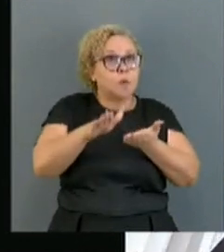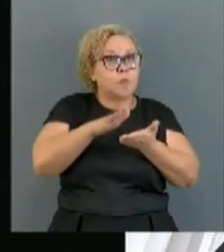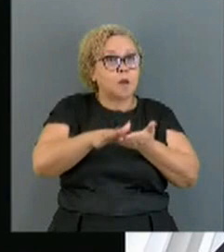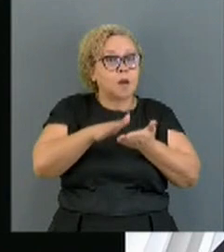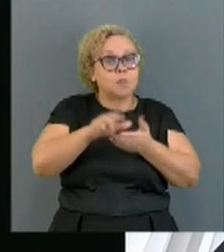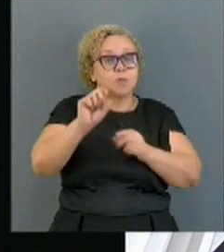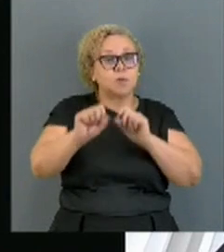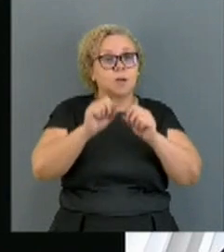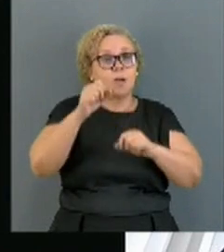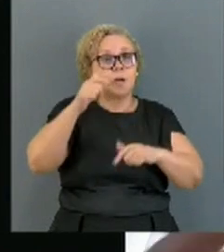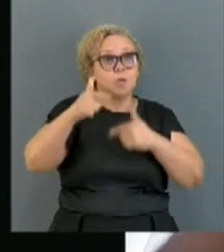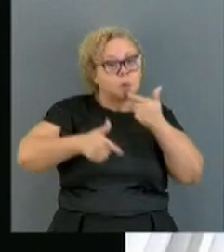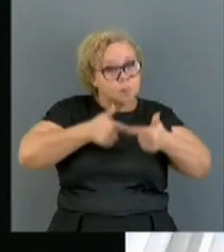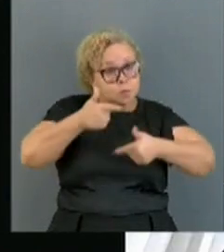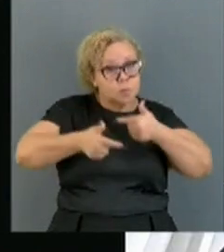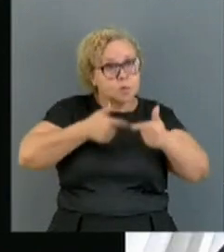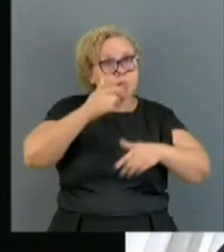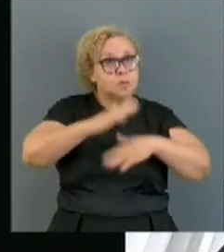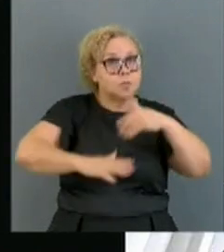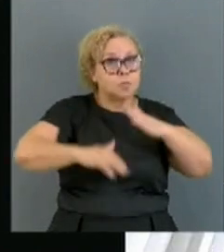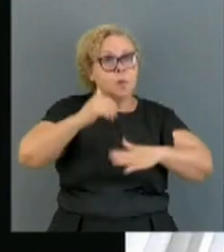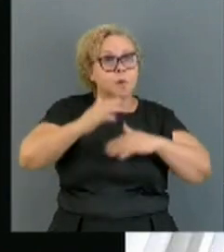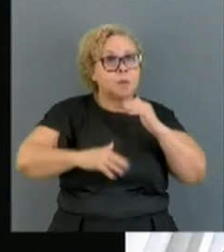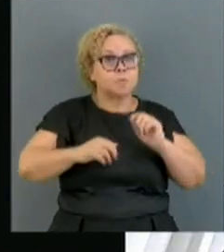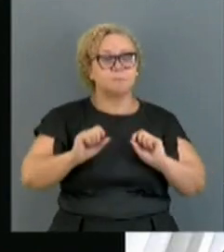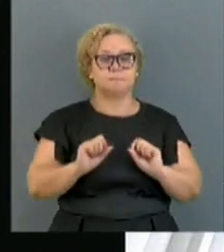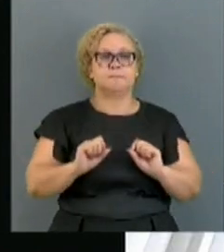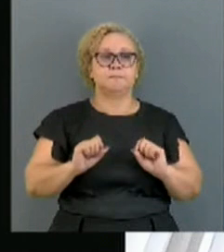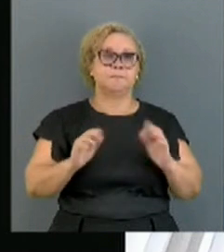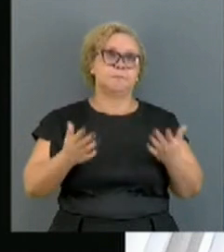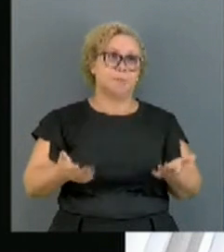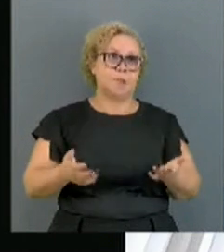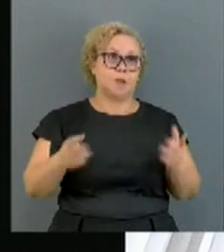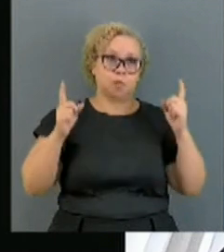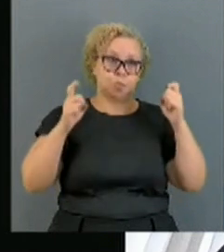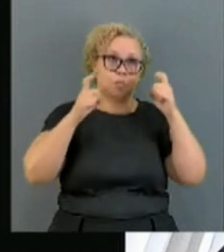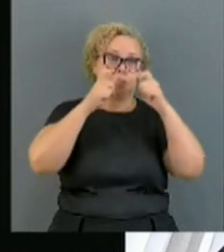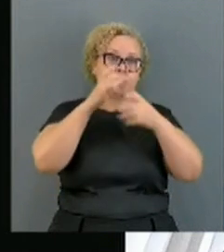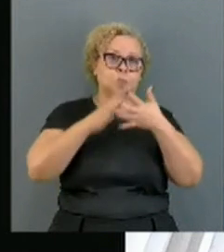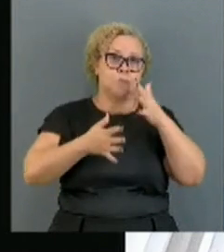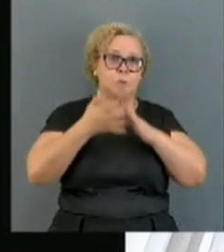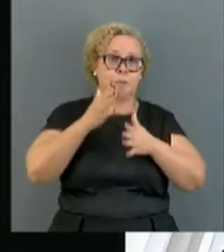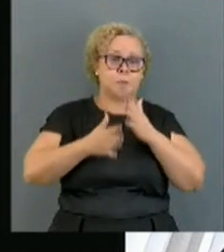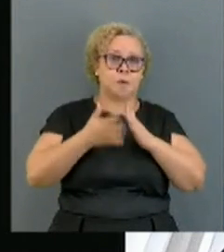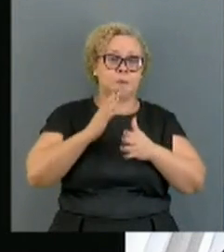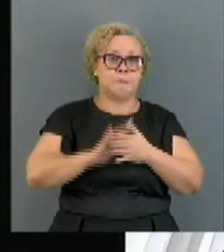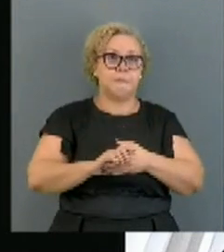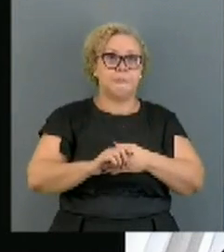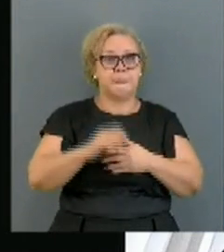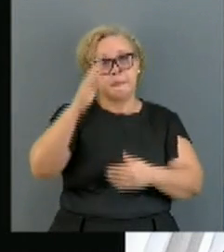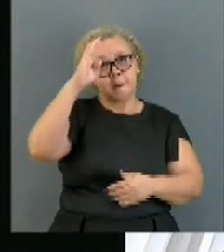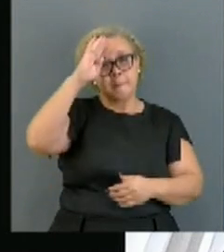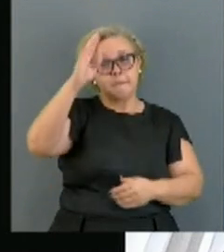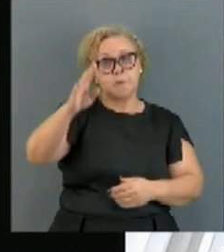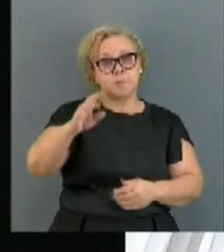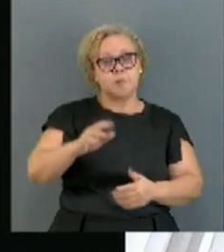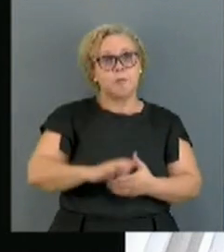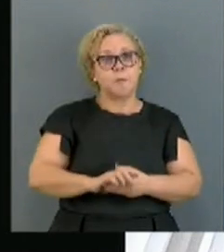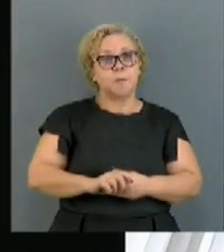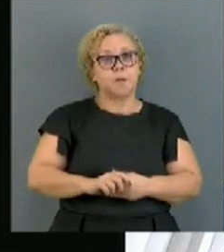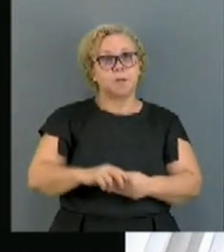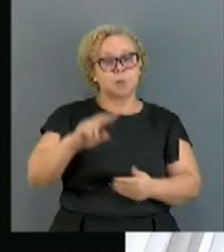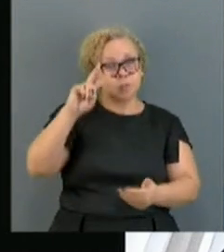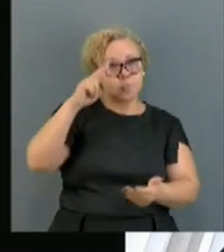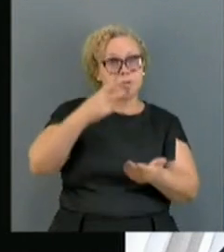operação. Né? Uma lógica bastante inviável. Novamente, isso principalmente considerando que nós estamos